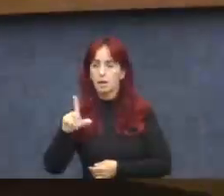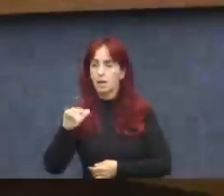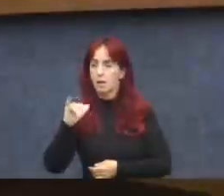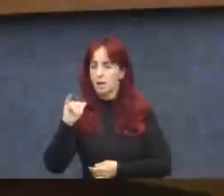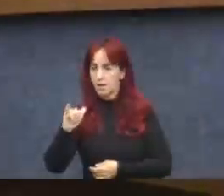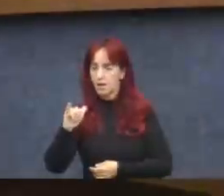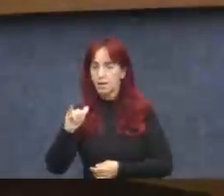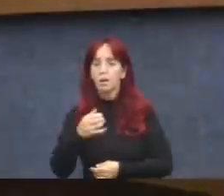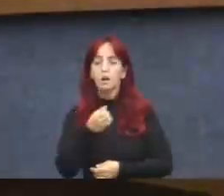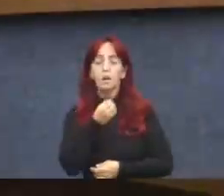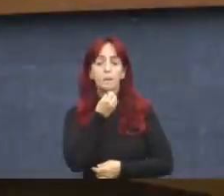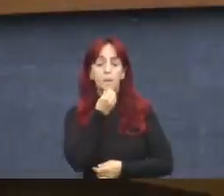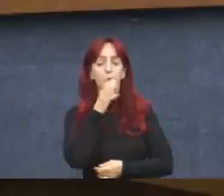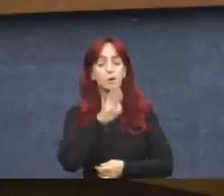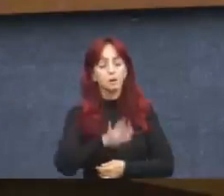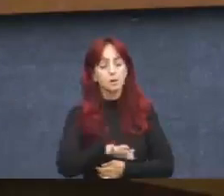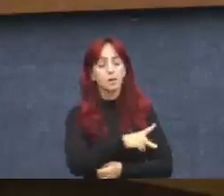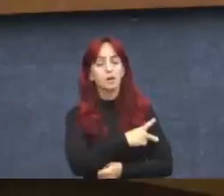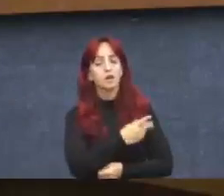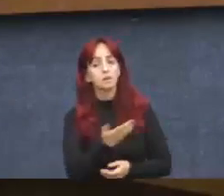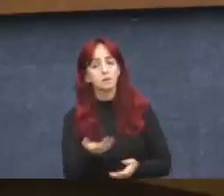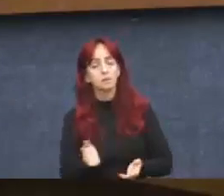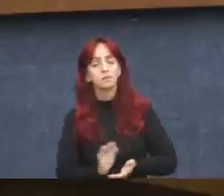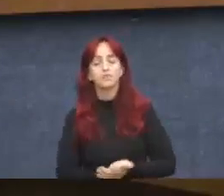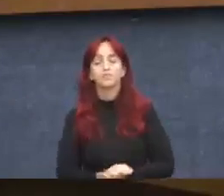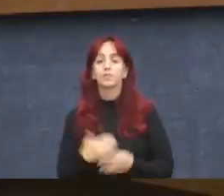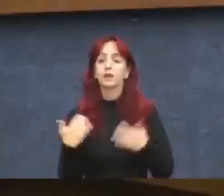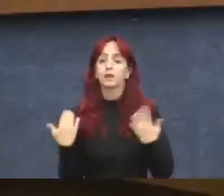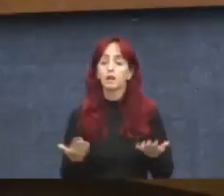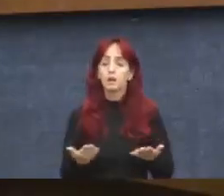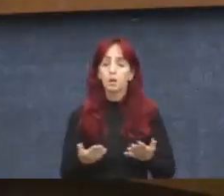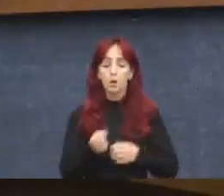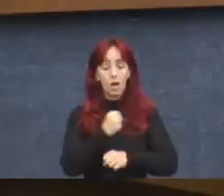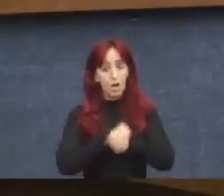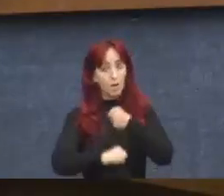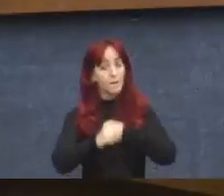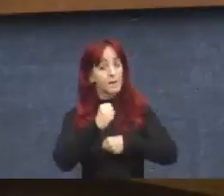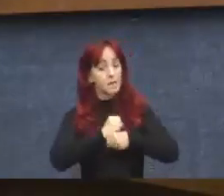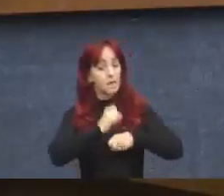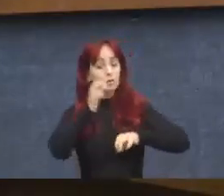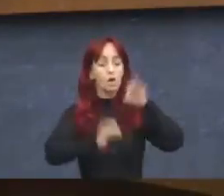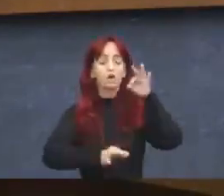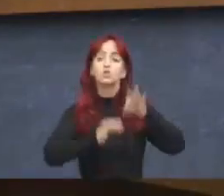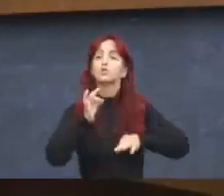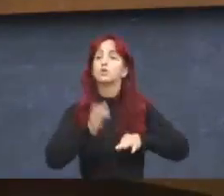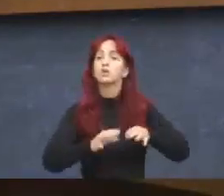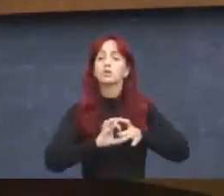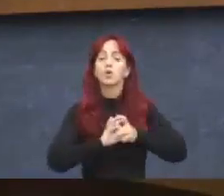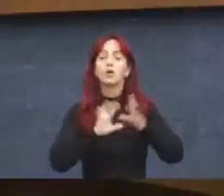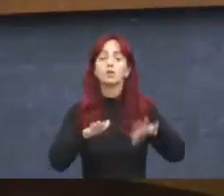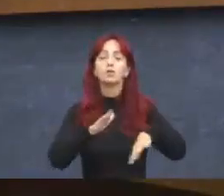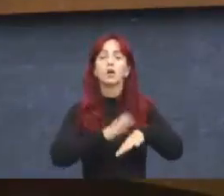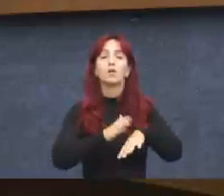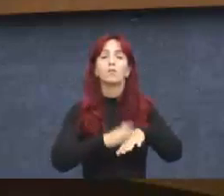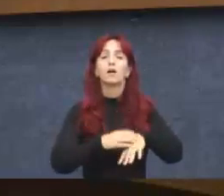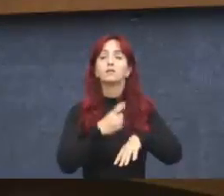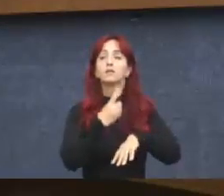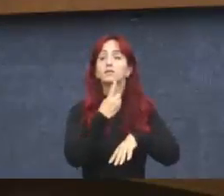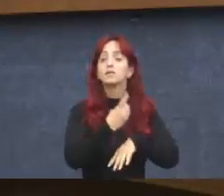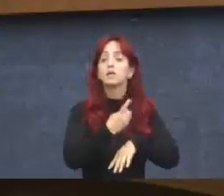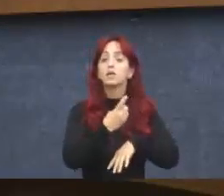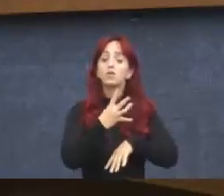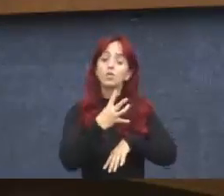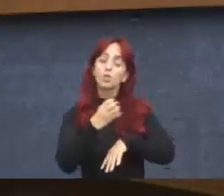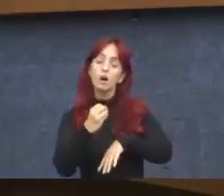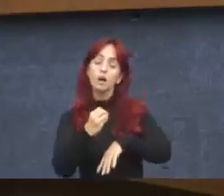tarde. Pessoal, a Justiça concedeu no ano passado mais de 140 medidas